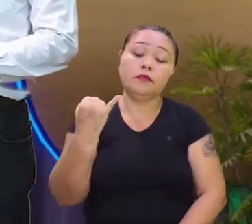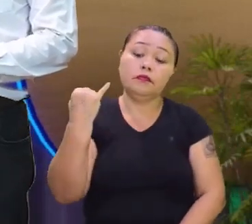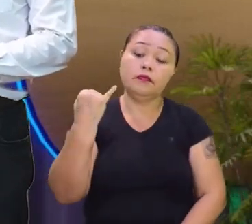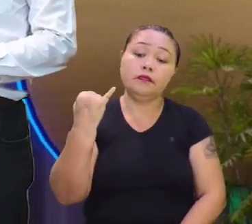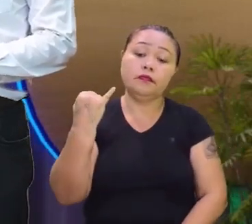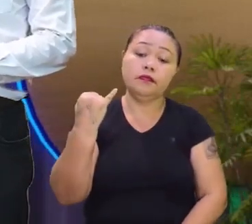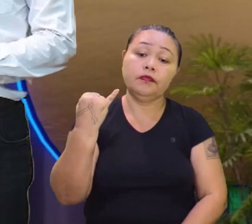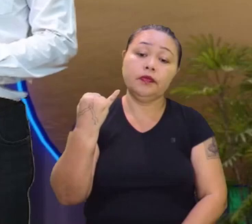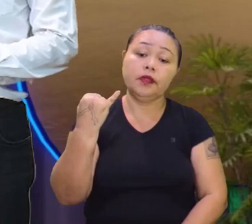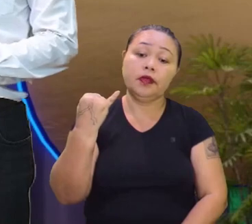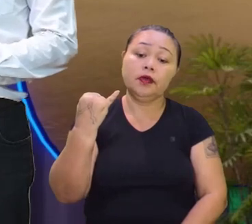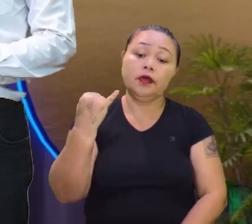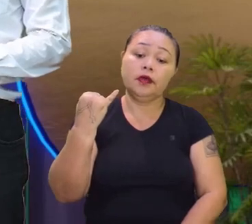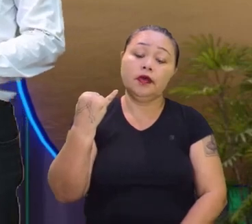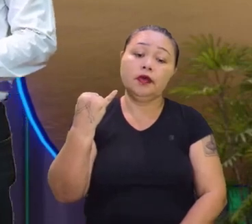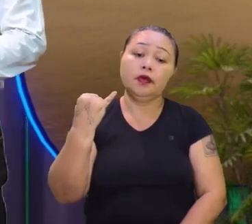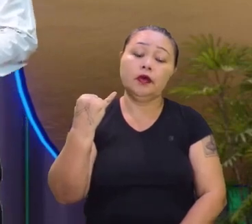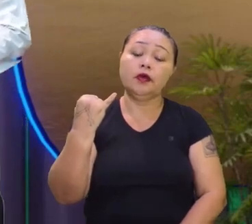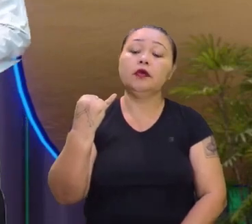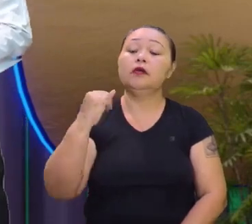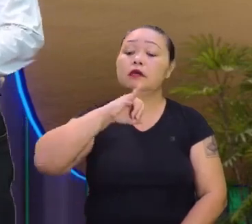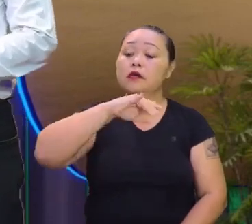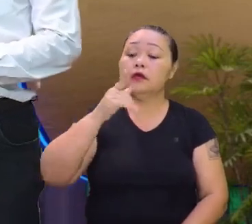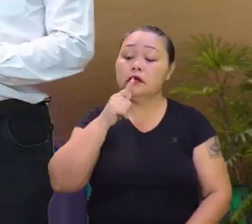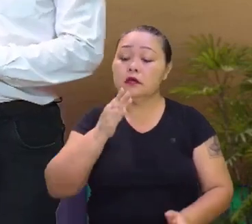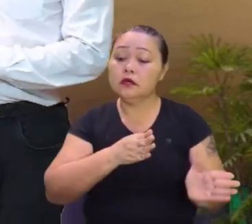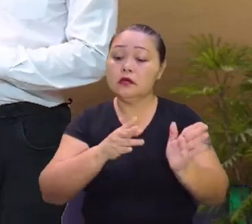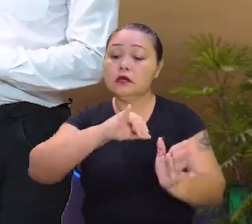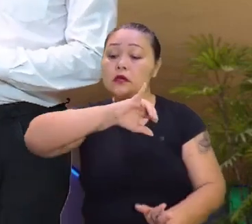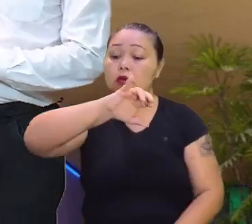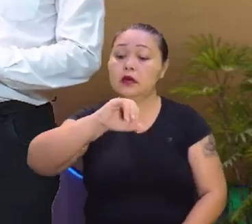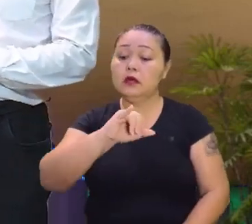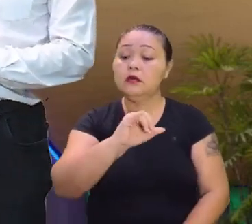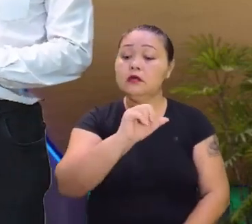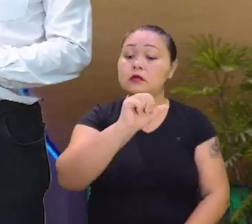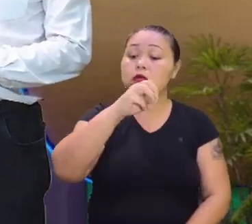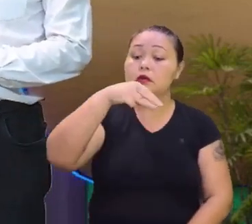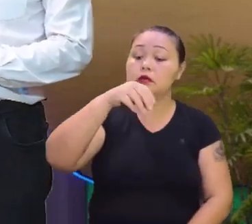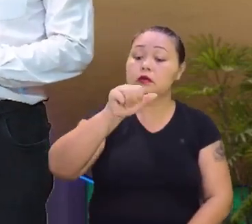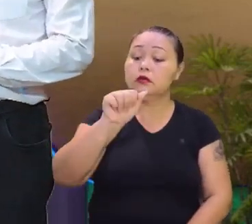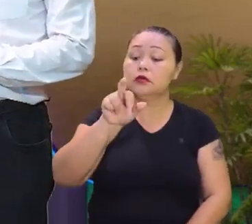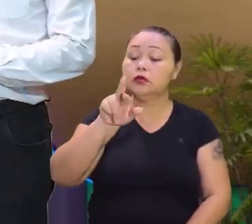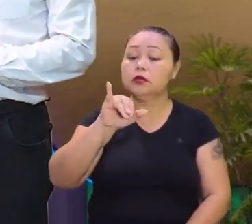importante falar sobre a questão do Rio Jamari. E o Rio Jamari,